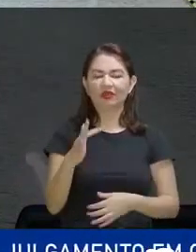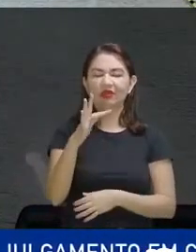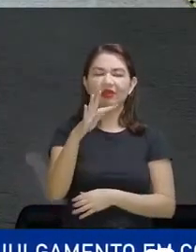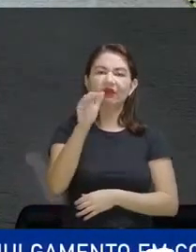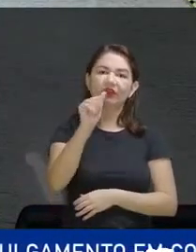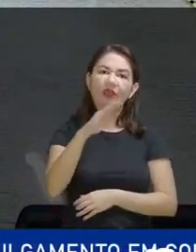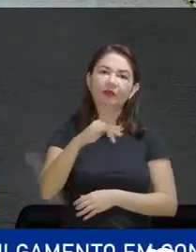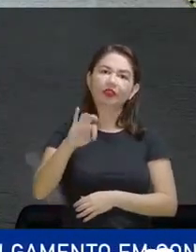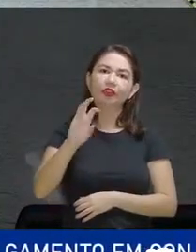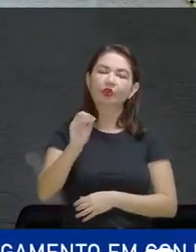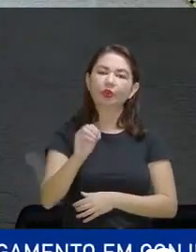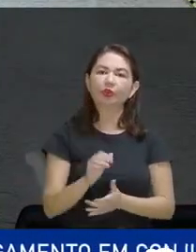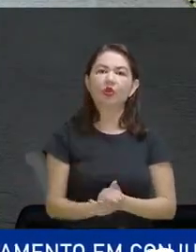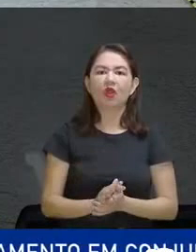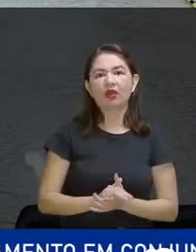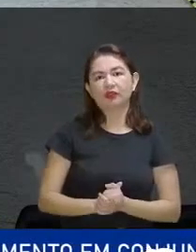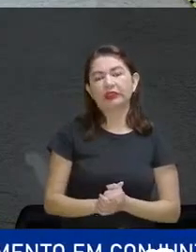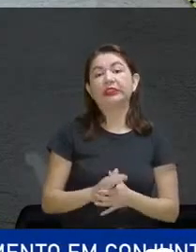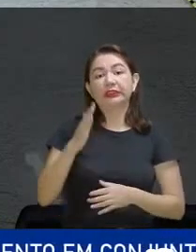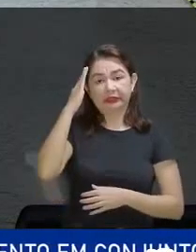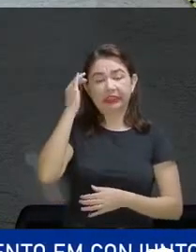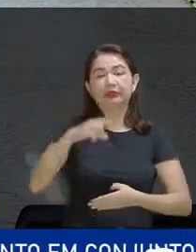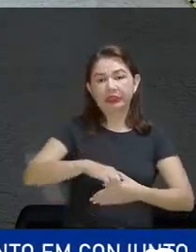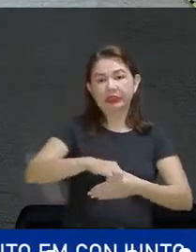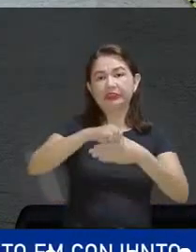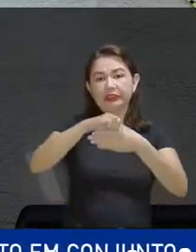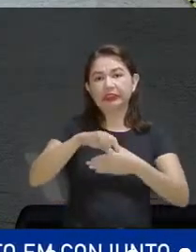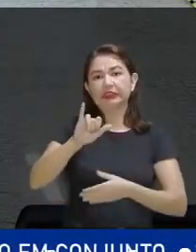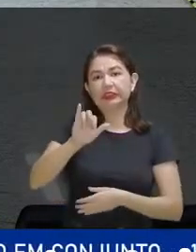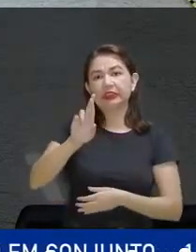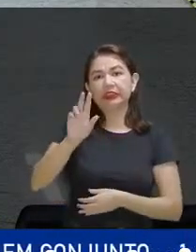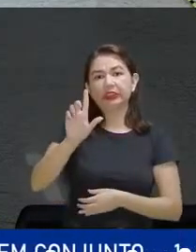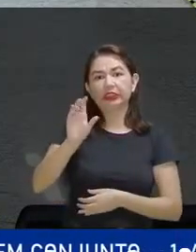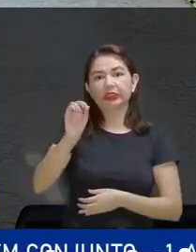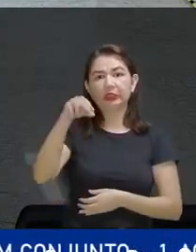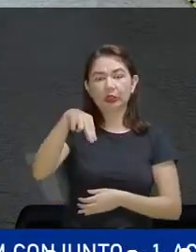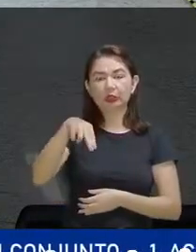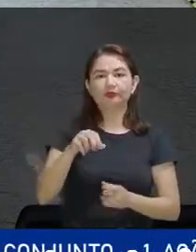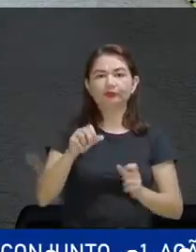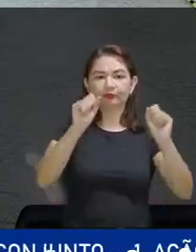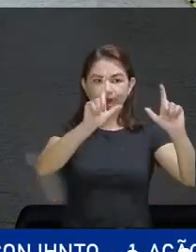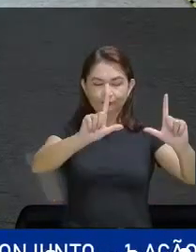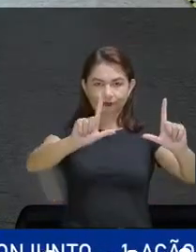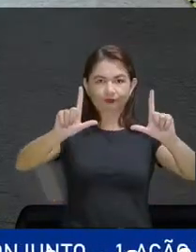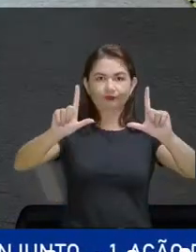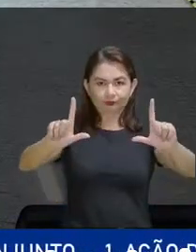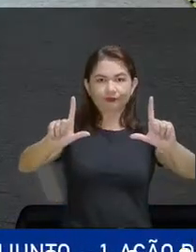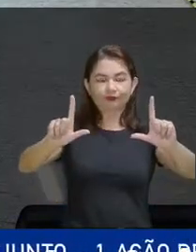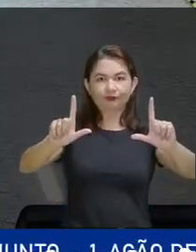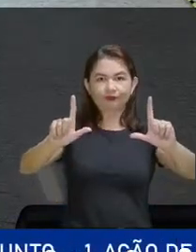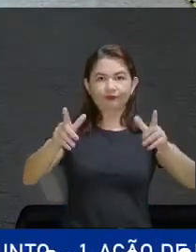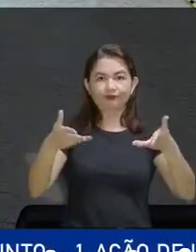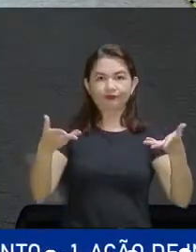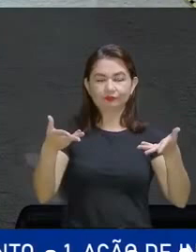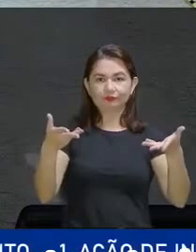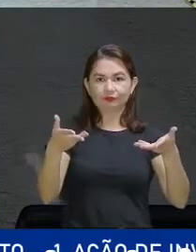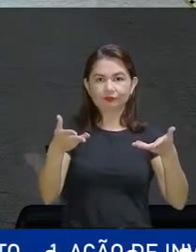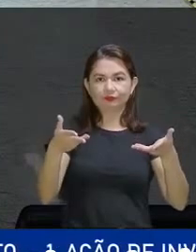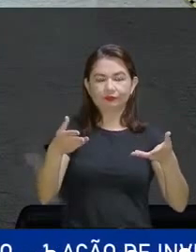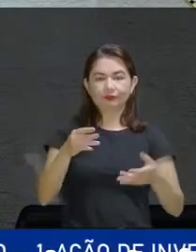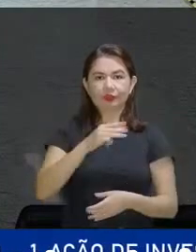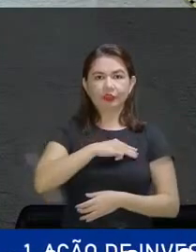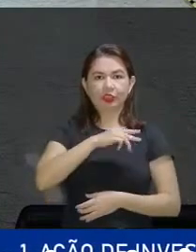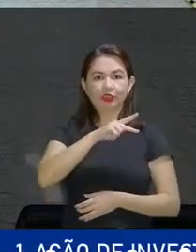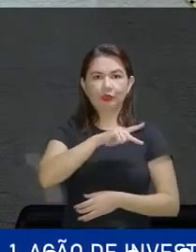a liderança exercida por Irlon, conforme se verifica numa imagem que foi apresentada pelo Ministério